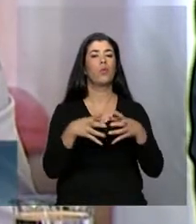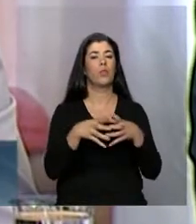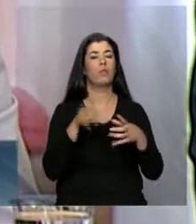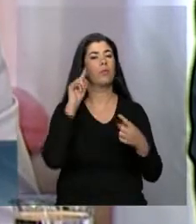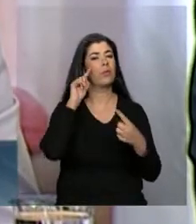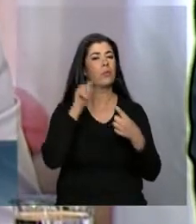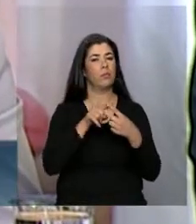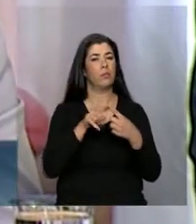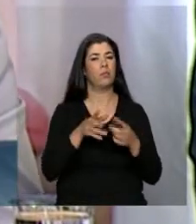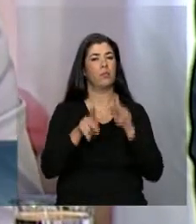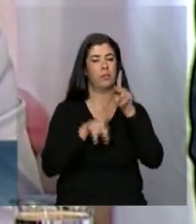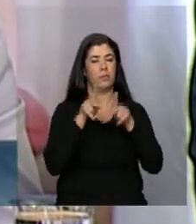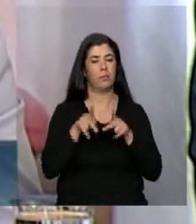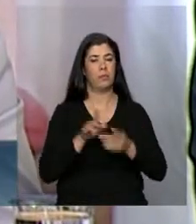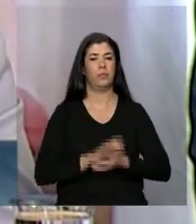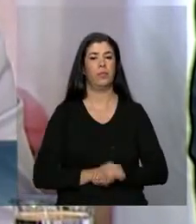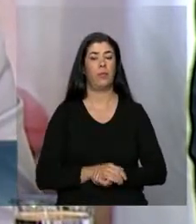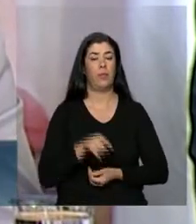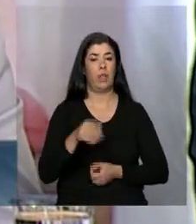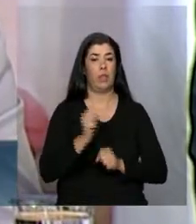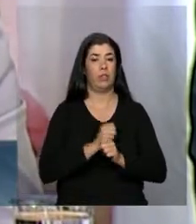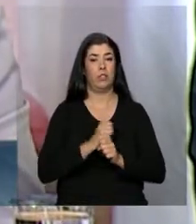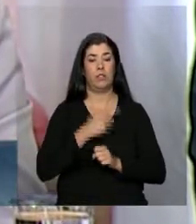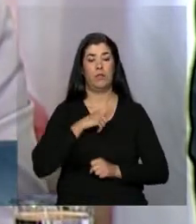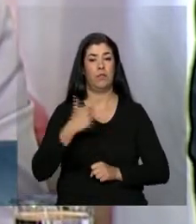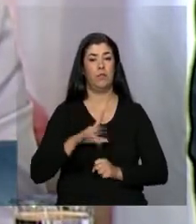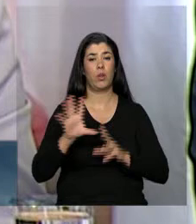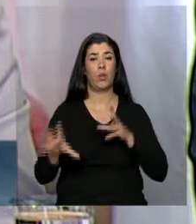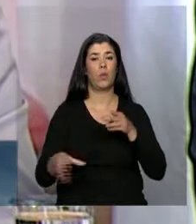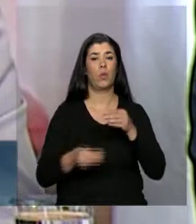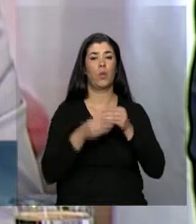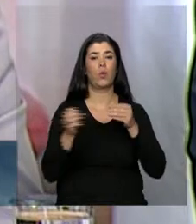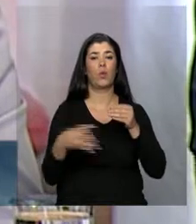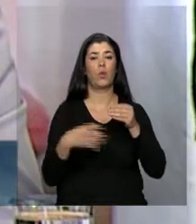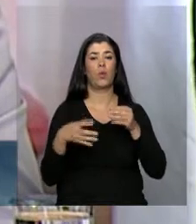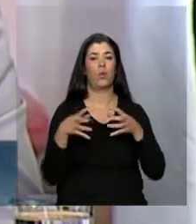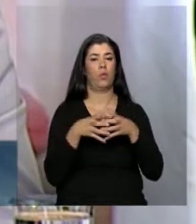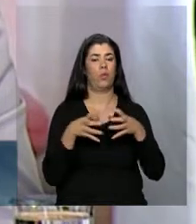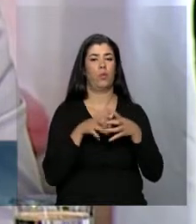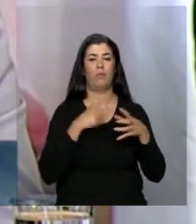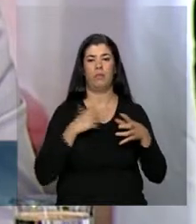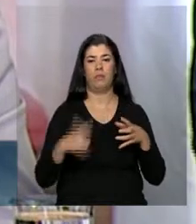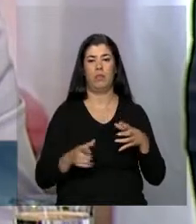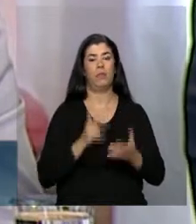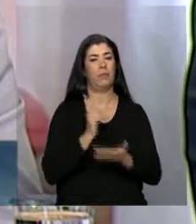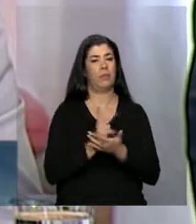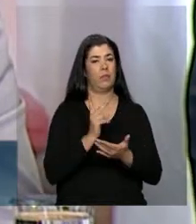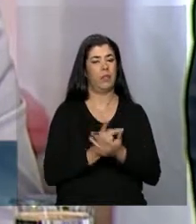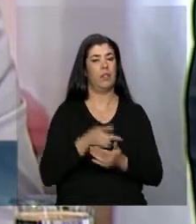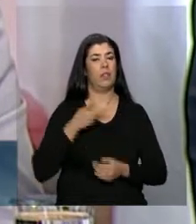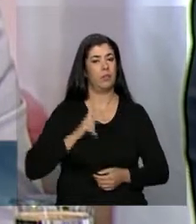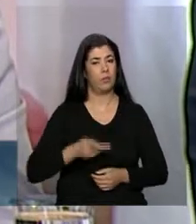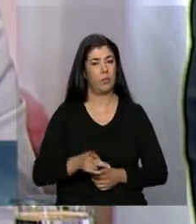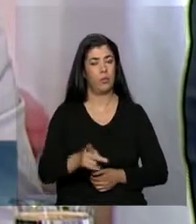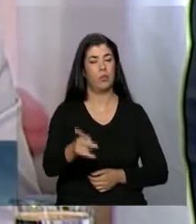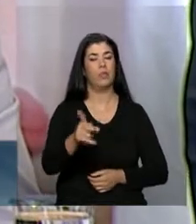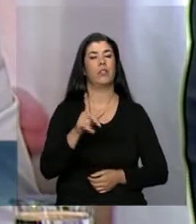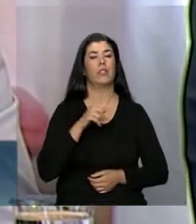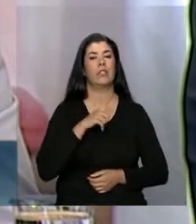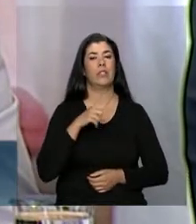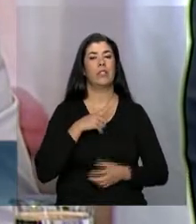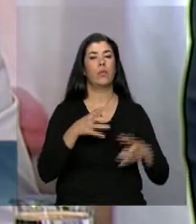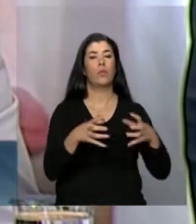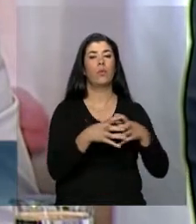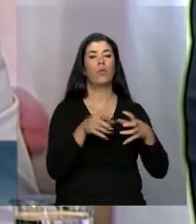vacinação. Este ano não há inclusão de nenhum novo grupo, ao mesmo tempo estamos mantendo os